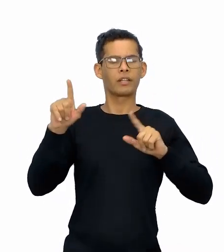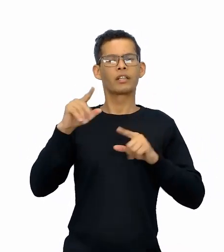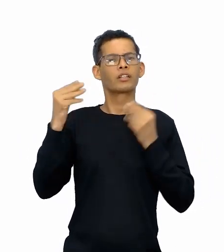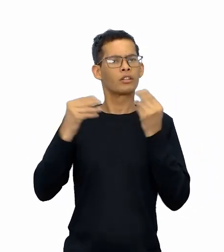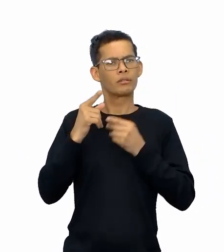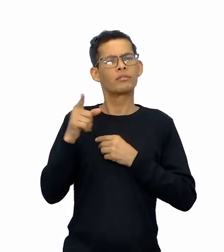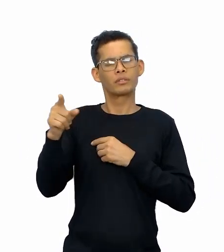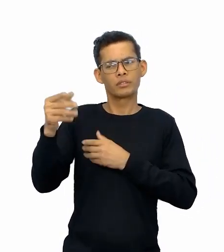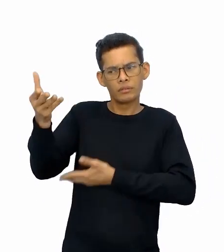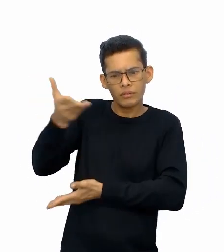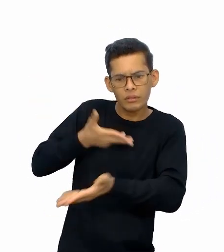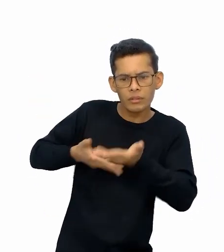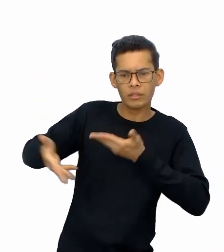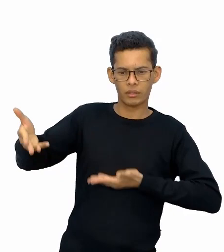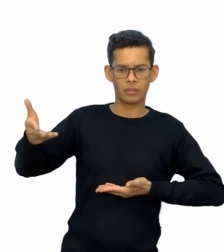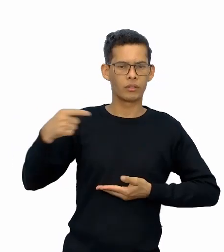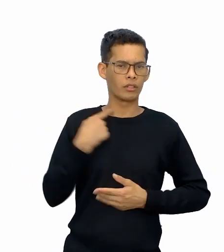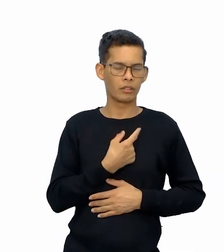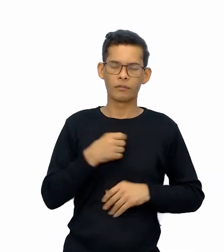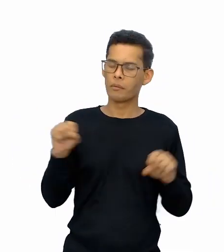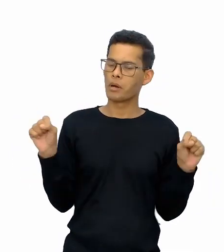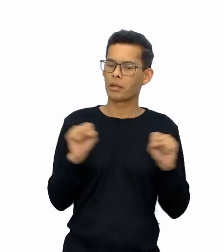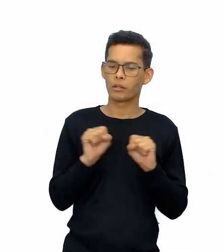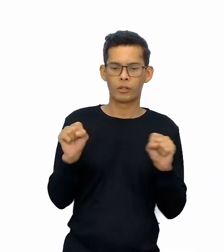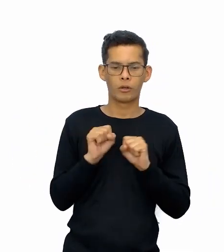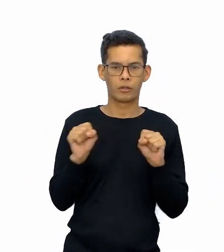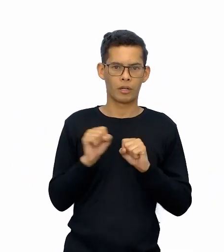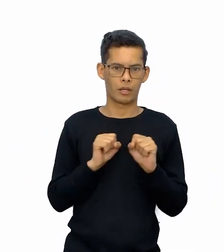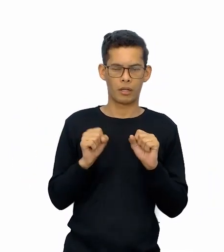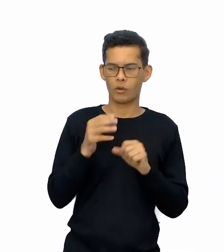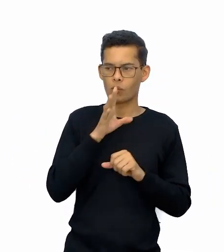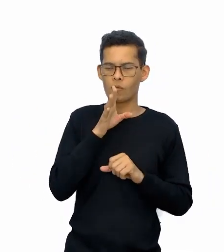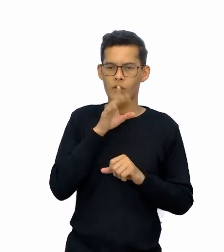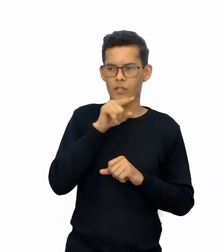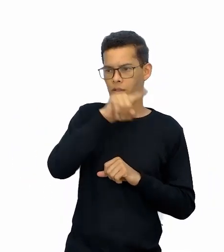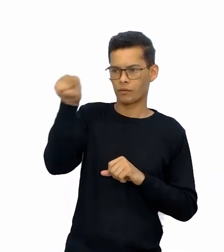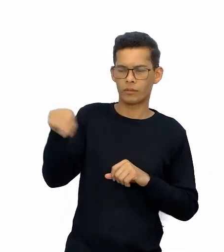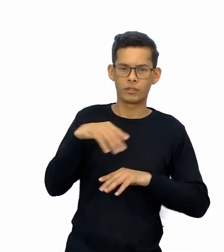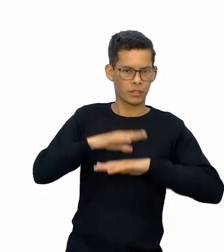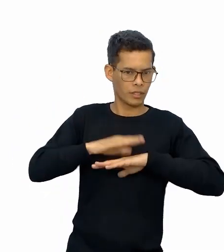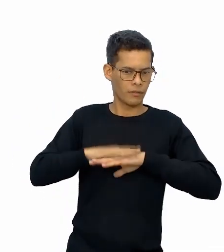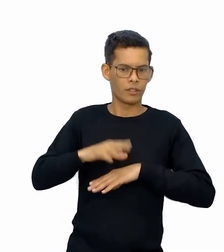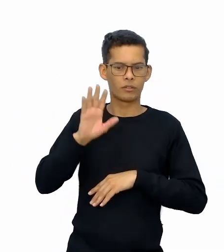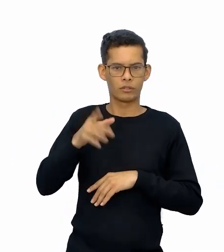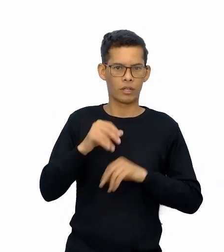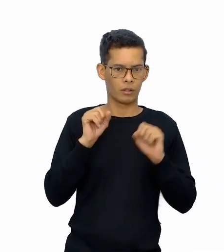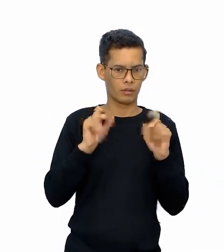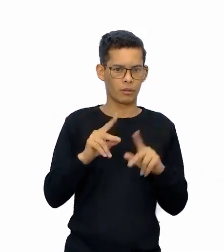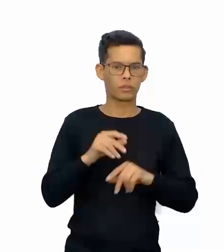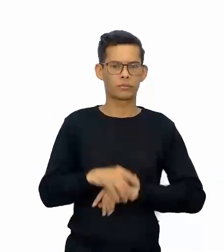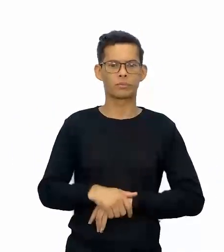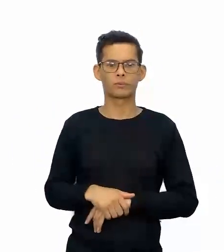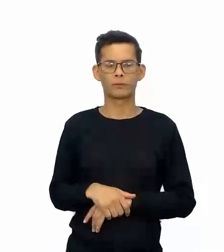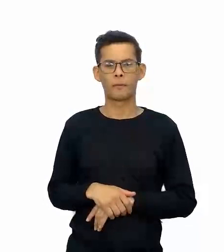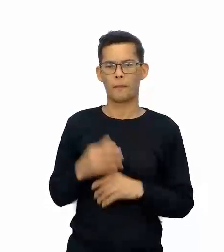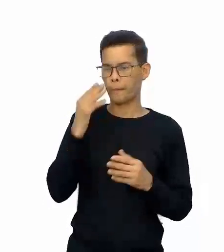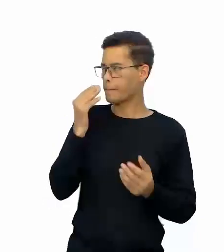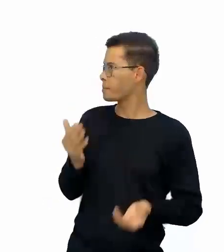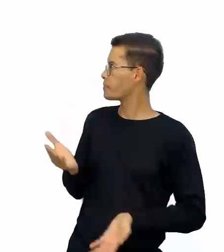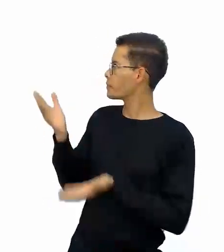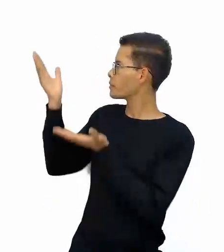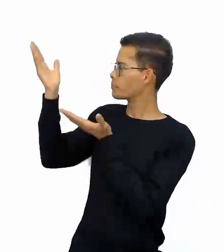formações. Compartilhe conosco, nós vamos adorar conhecer o que vocês têm feito. Seguindo, a gente